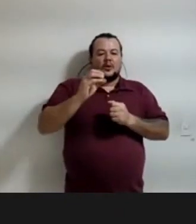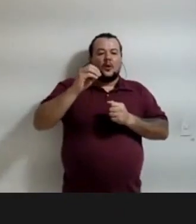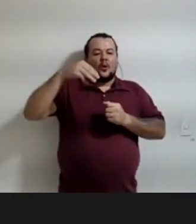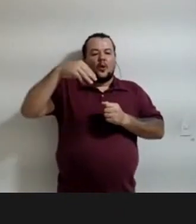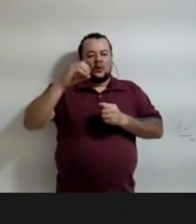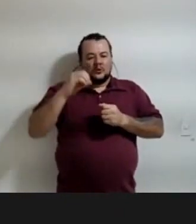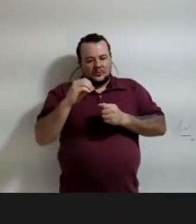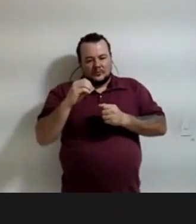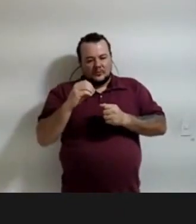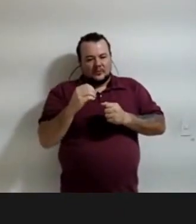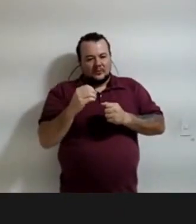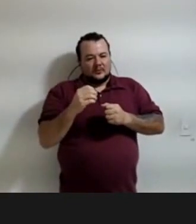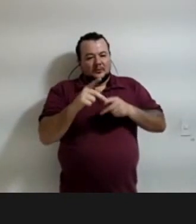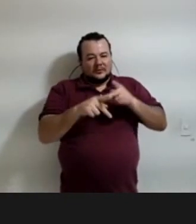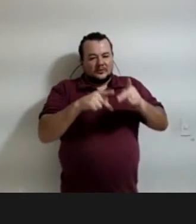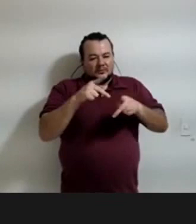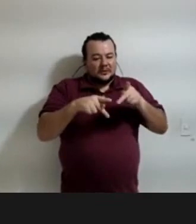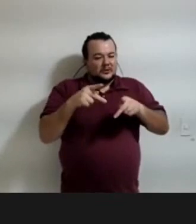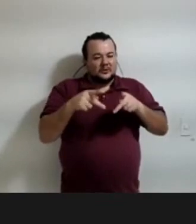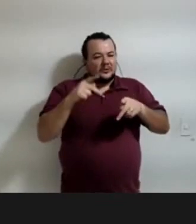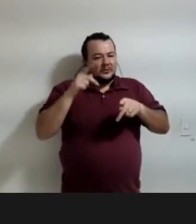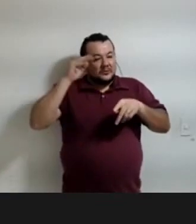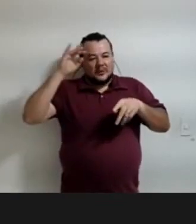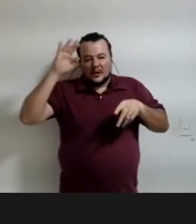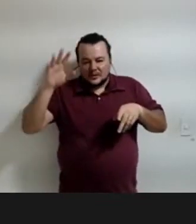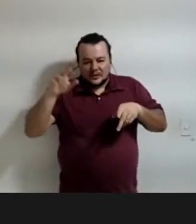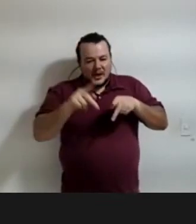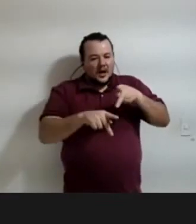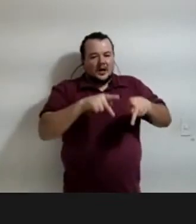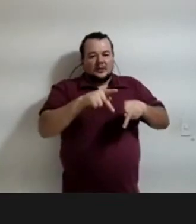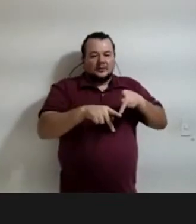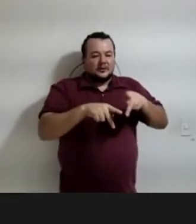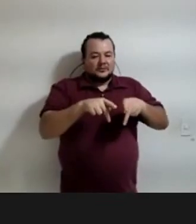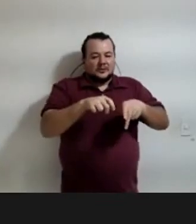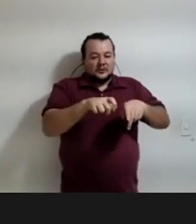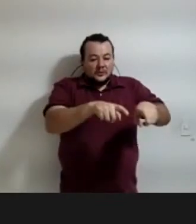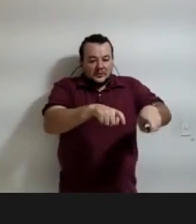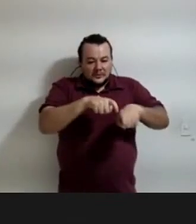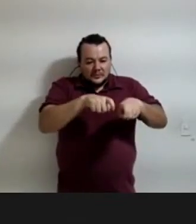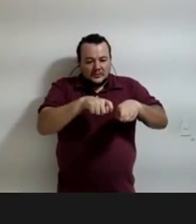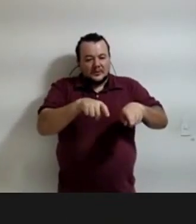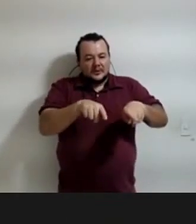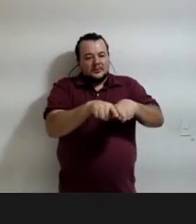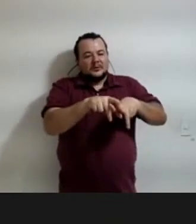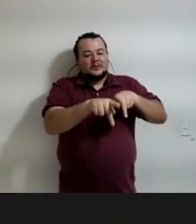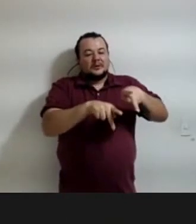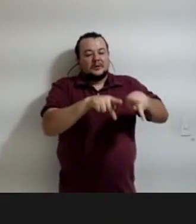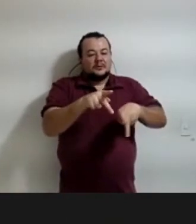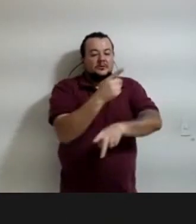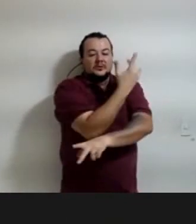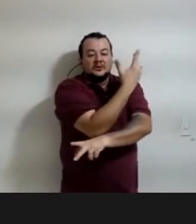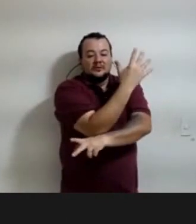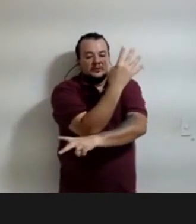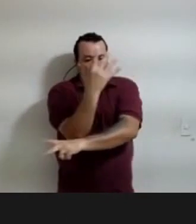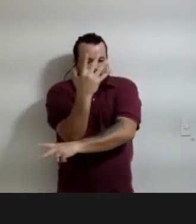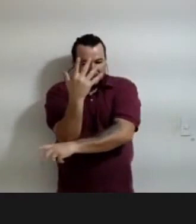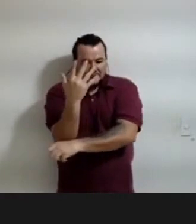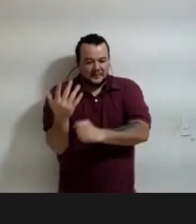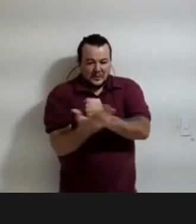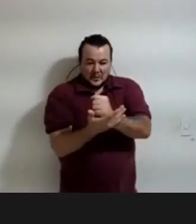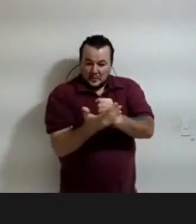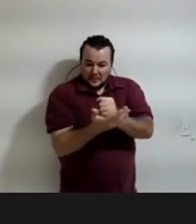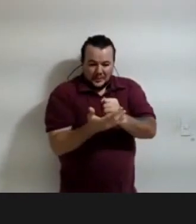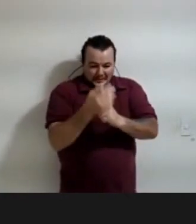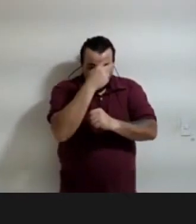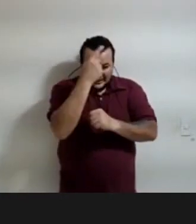do campo e dos povos da floresta. Eu acredito que a sua mensagem, pautada na experiência daqueles que perderam quase tudo, mas